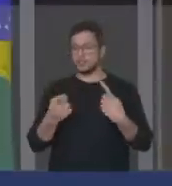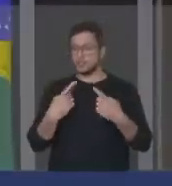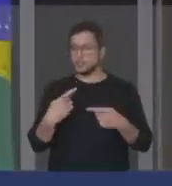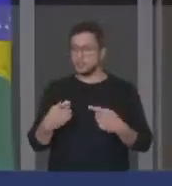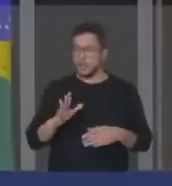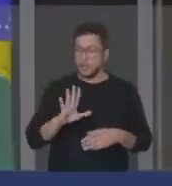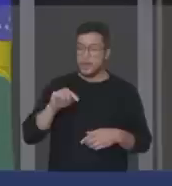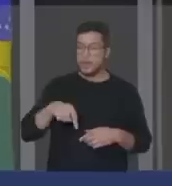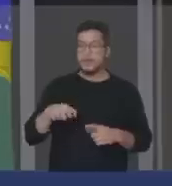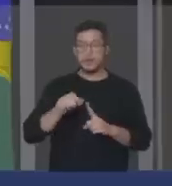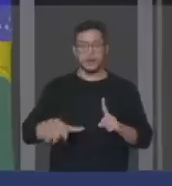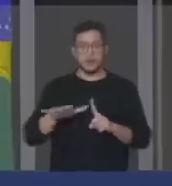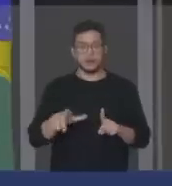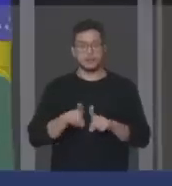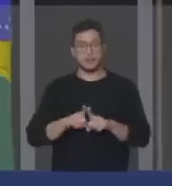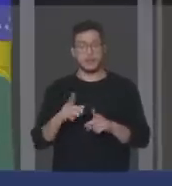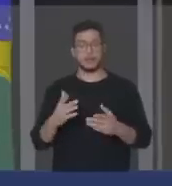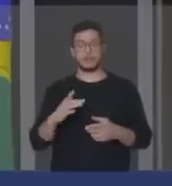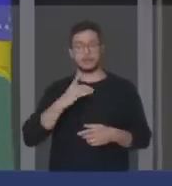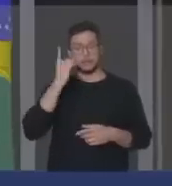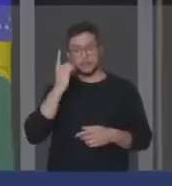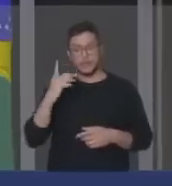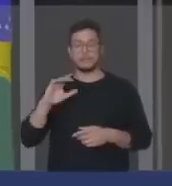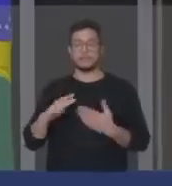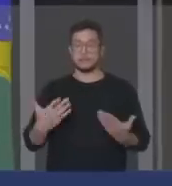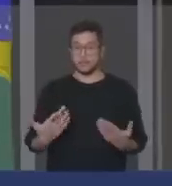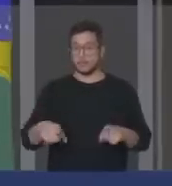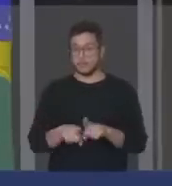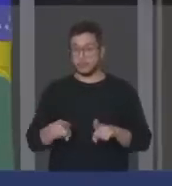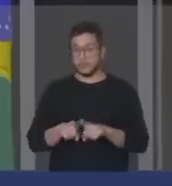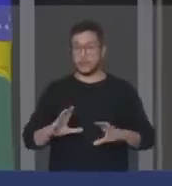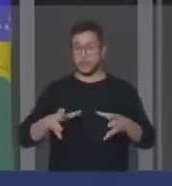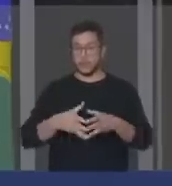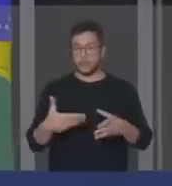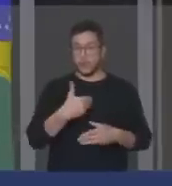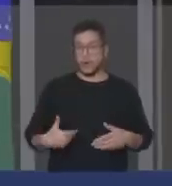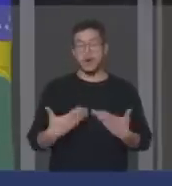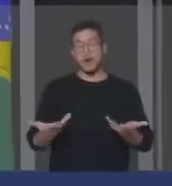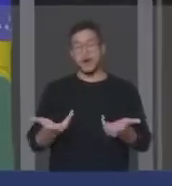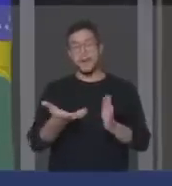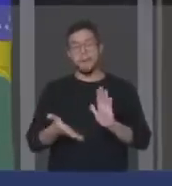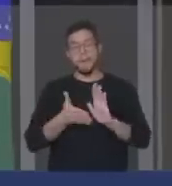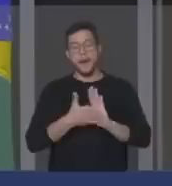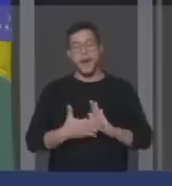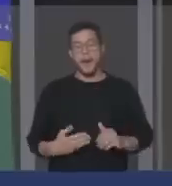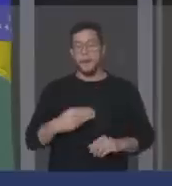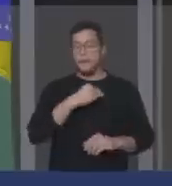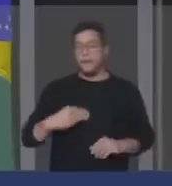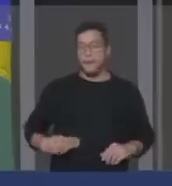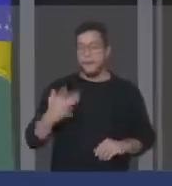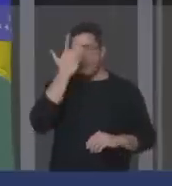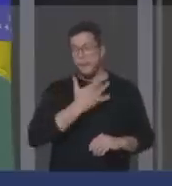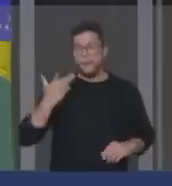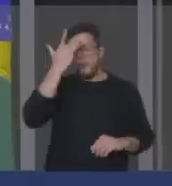parlamentares, junto ao governo, e aqui eu queria fazer uma homenagem especial ao ministro da Fazenda, Fernando Haddad, a toda a sua